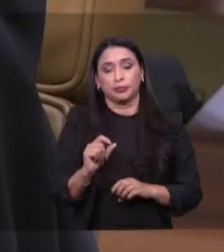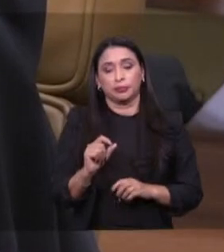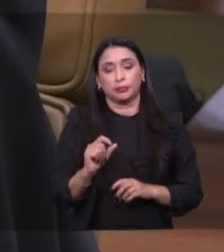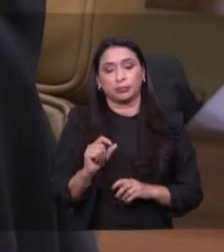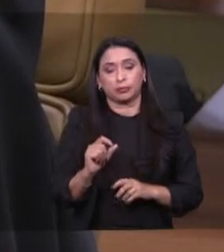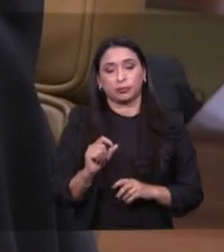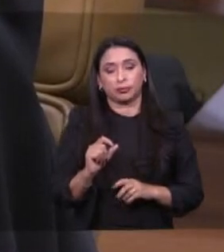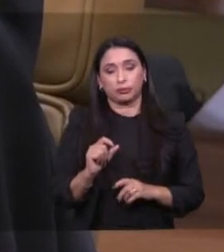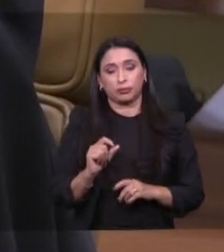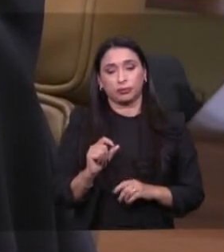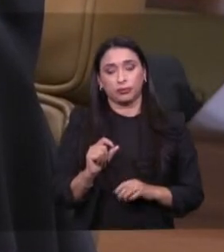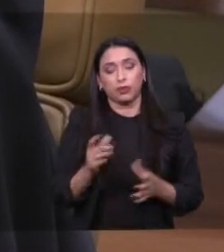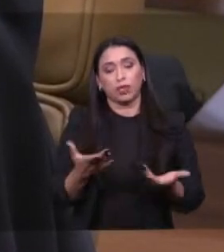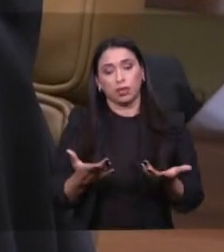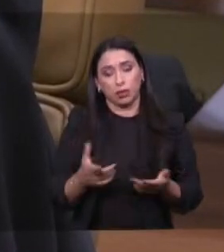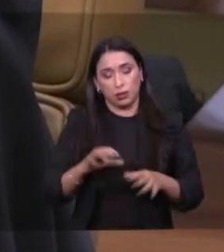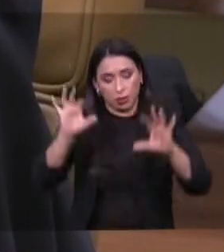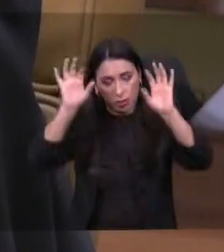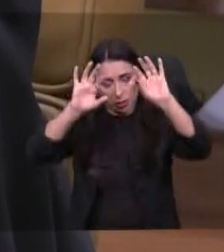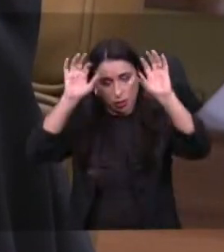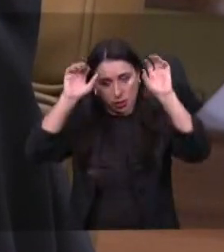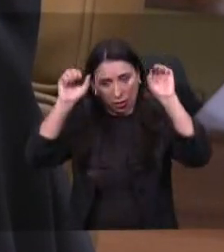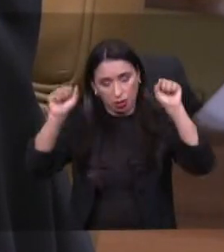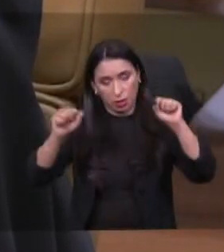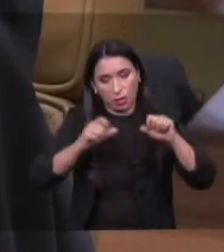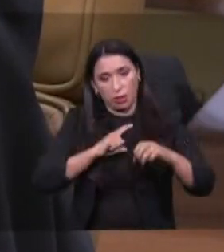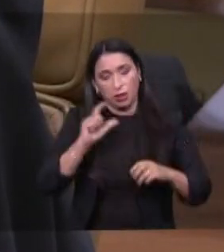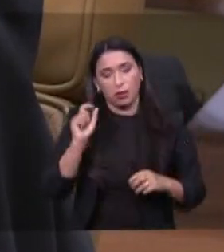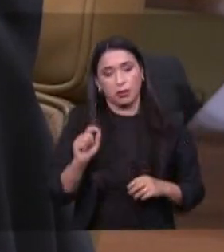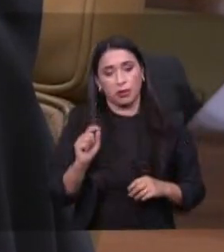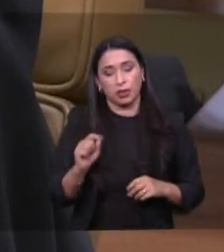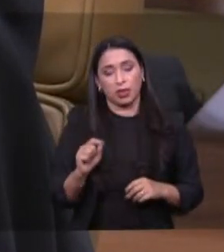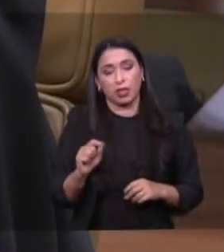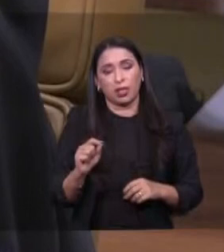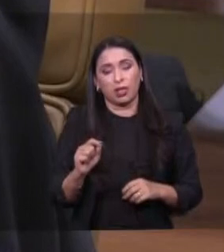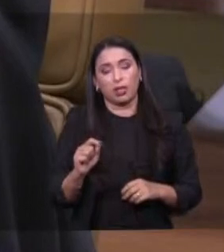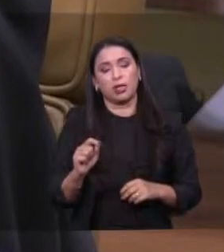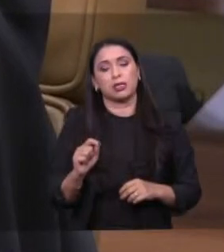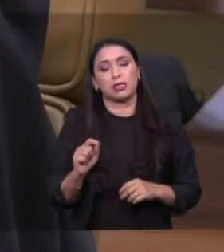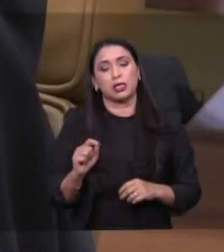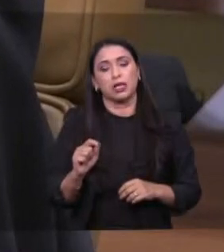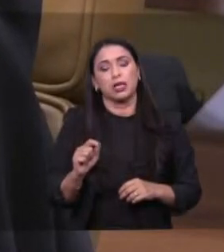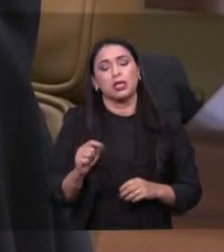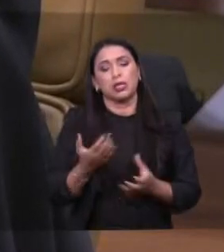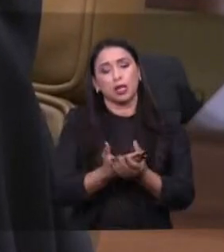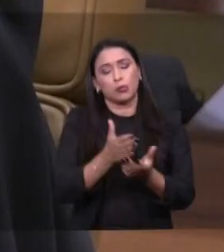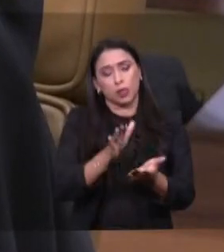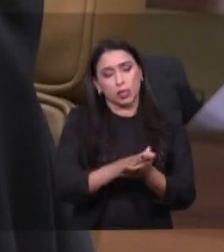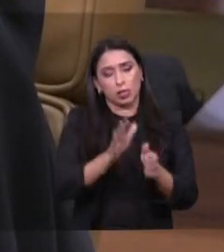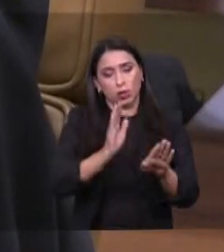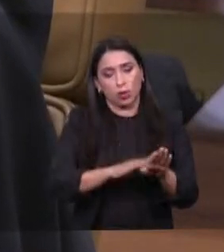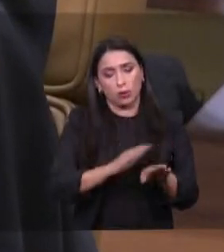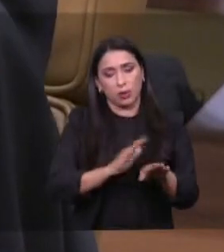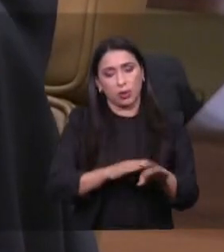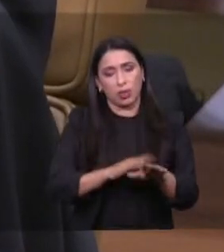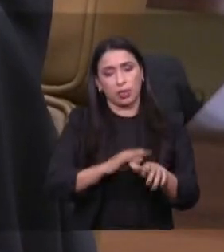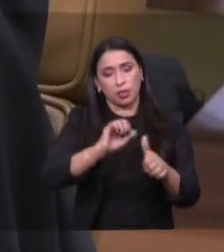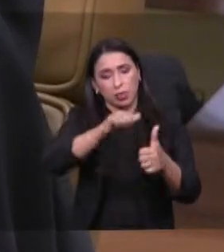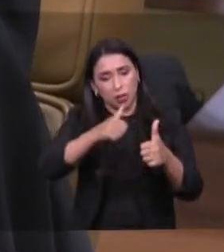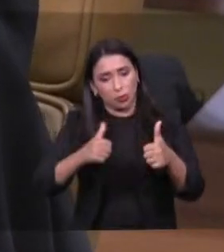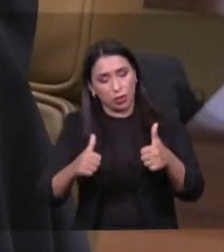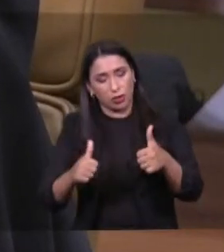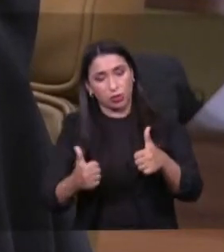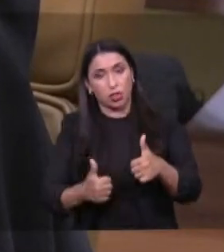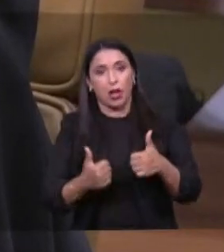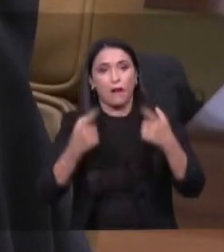Processos de competência originária dos tribunais, os quais são regidos pela Lei 8.038/1990, processo de competência do Tribunal do Júri, casos